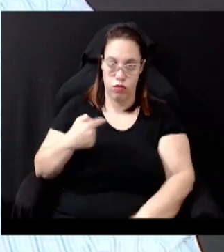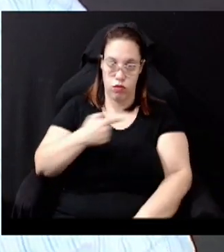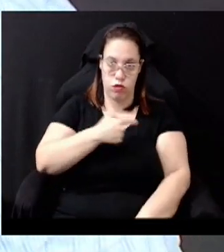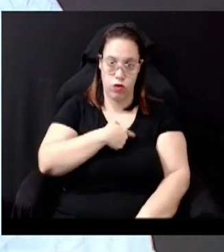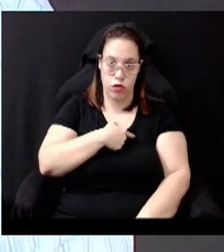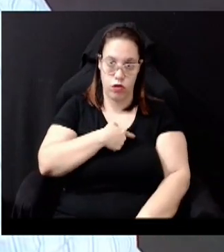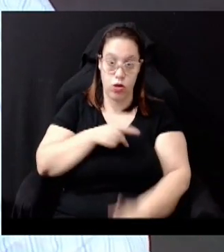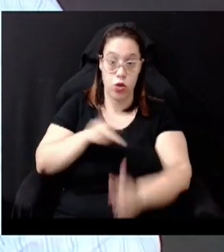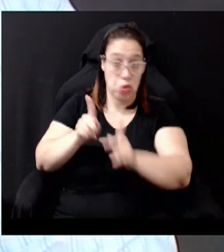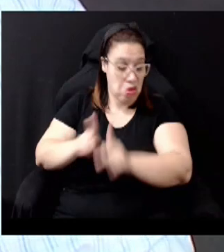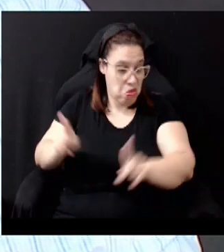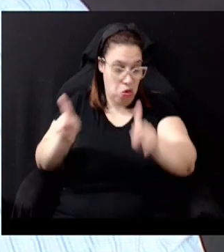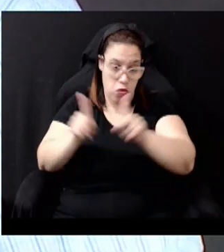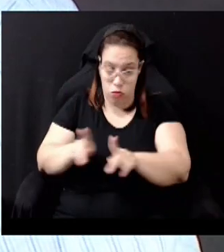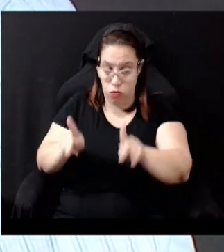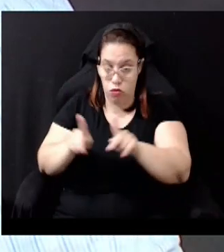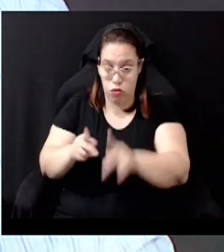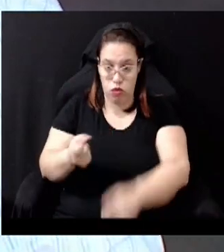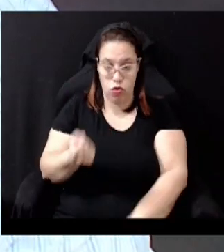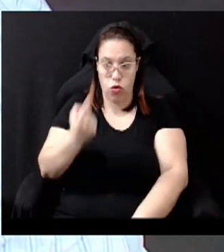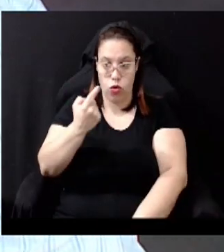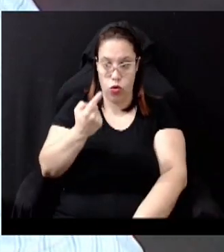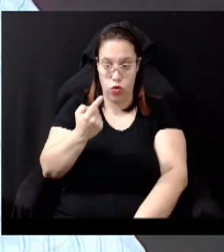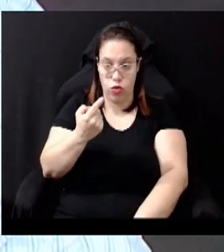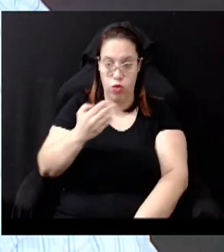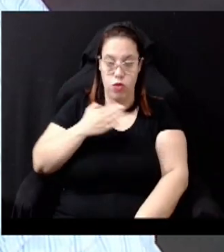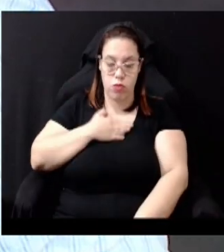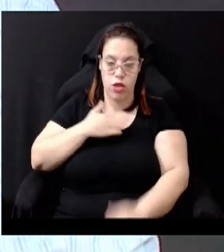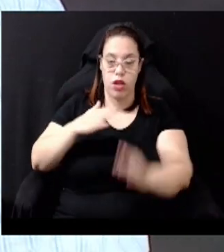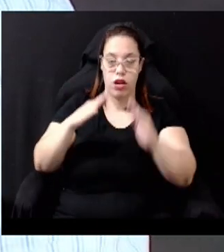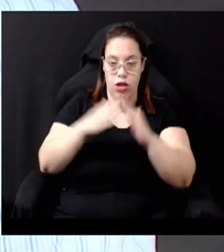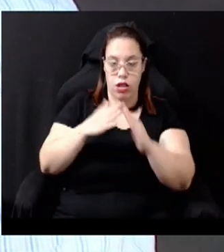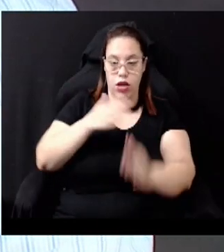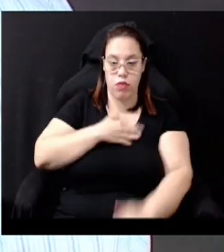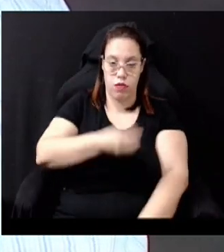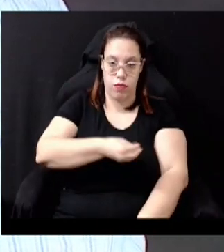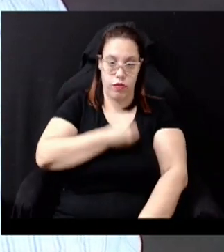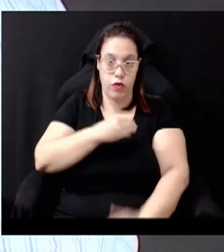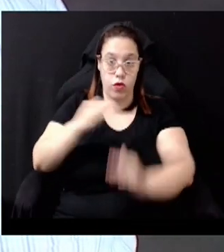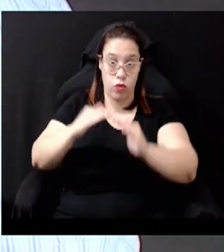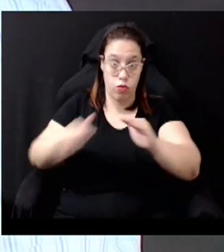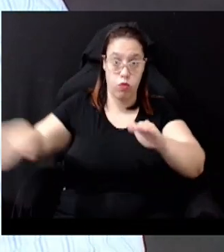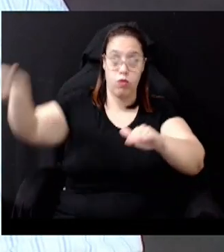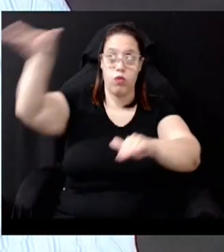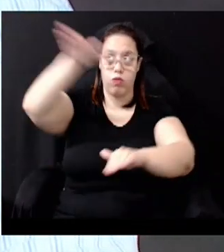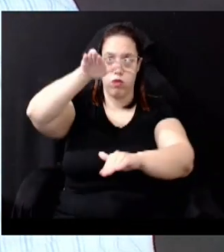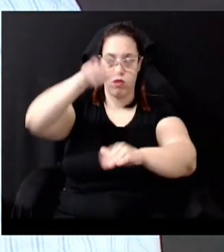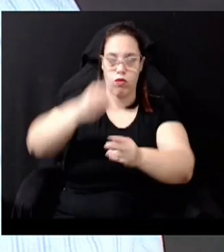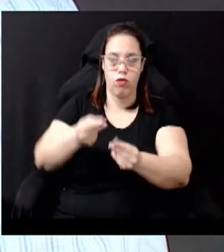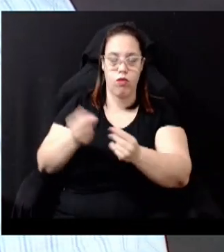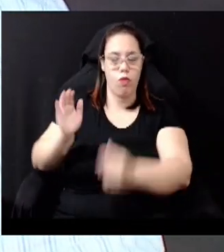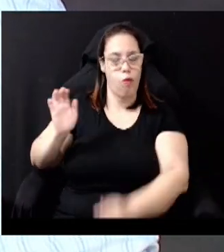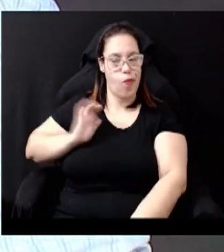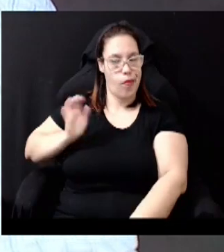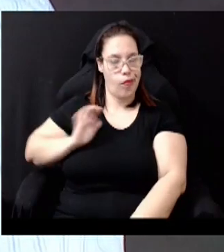popular, faixa 1, do Minha Casa Minha Vida, até o altíssimo padrão, todos eles seguindo mesmos conceitos